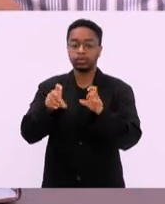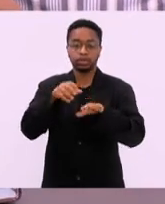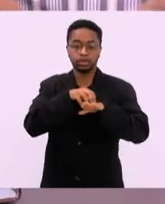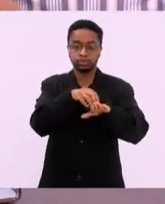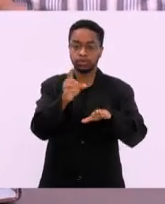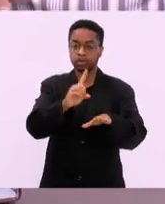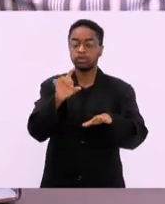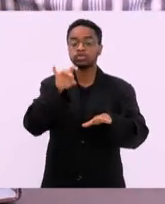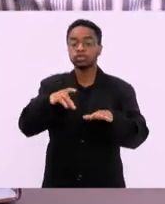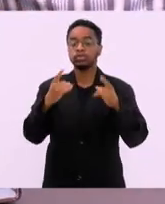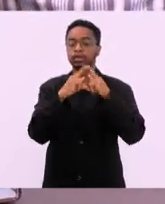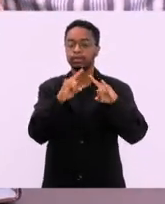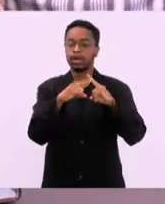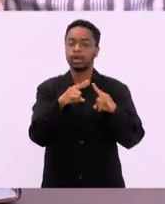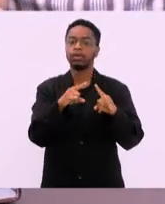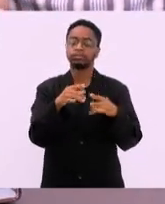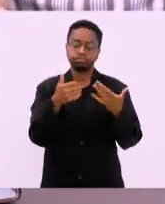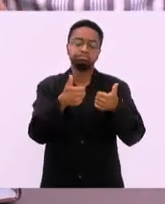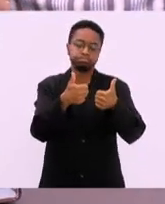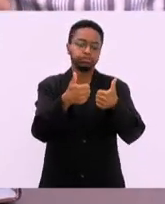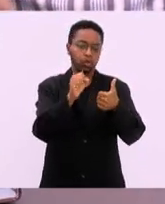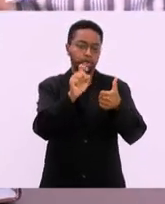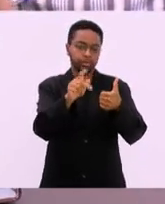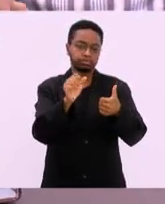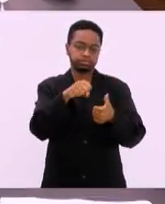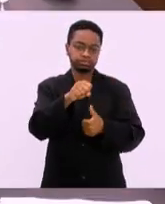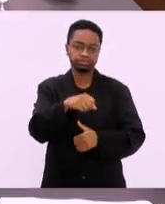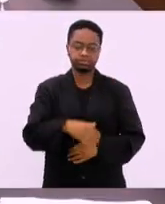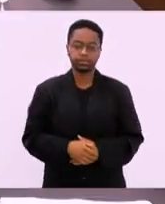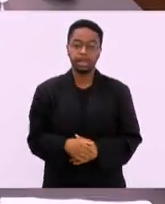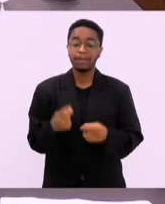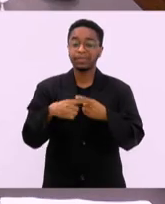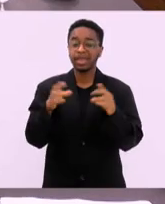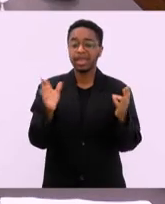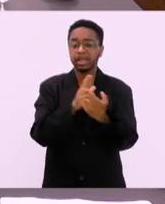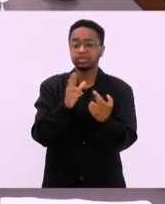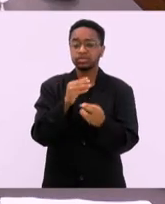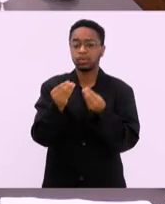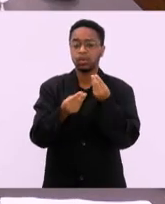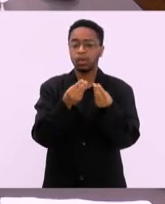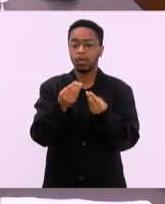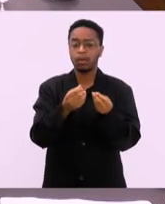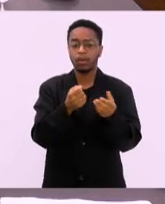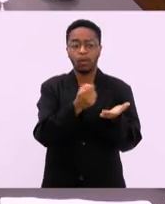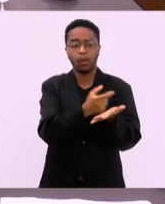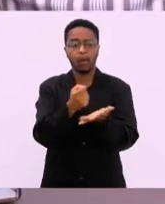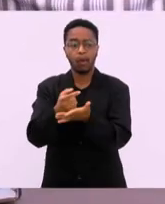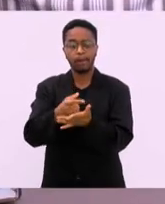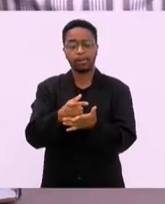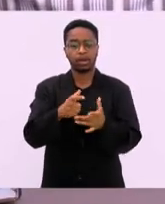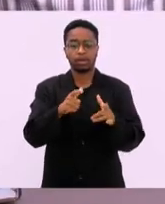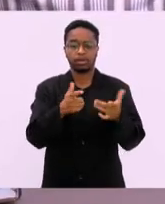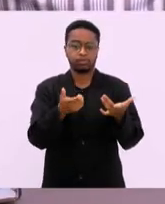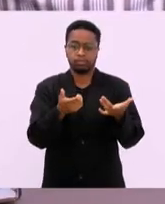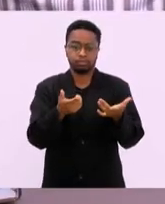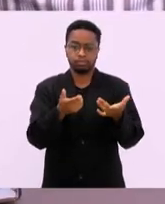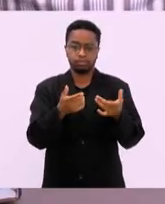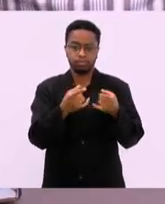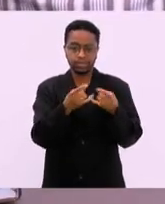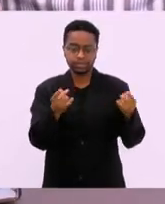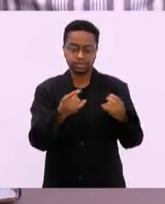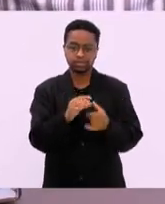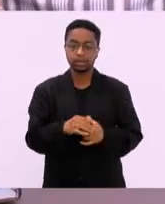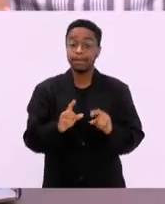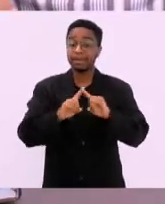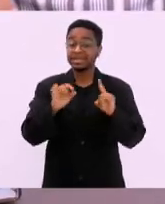o terminal. Sobre o terminal. Tá bom, então retiro. Na verdade, é uma relação muito mais de consumo, eu diria. Retiro. Cliente ali, do passageiro. É que se